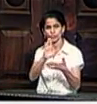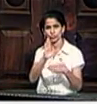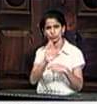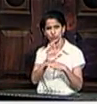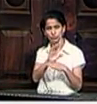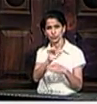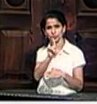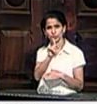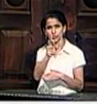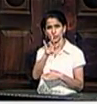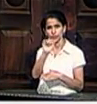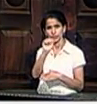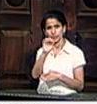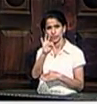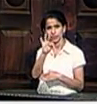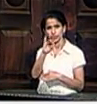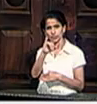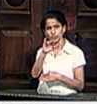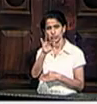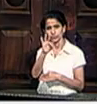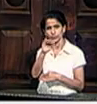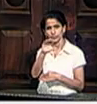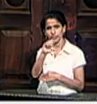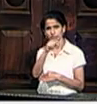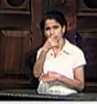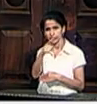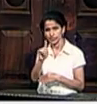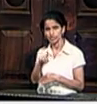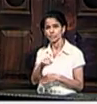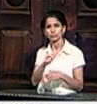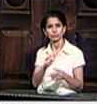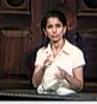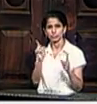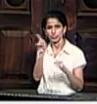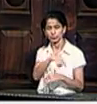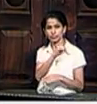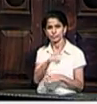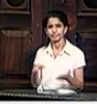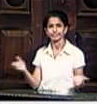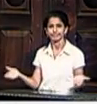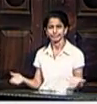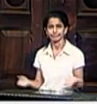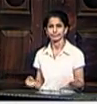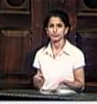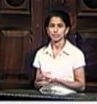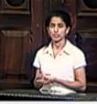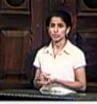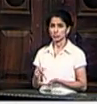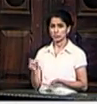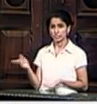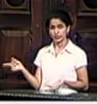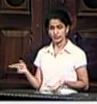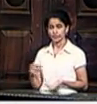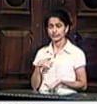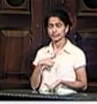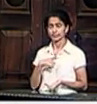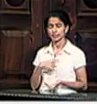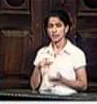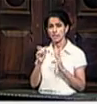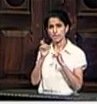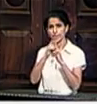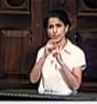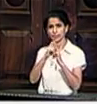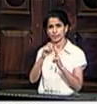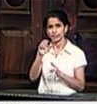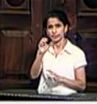o mesmo comportamento de austeridade, esse termo que está sendo tão utilizado